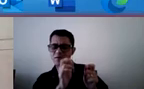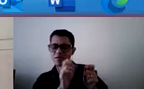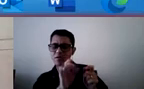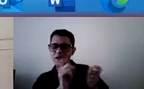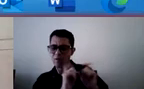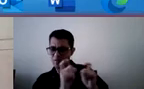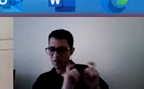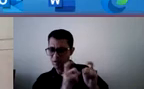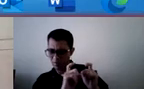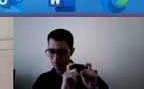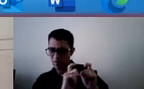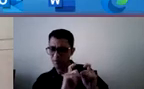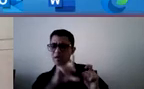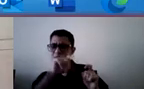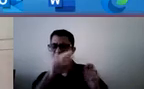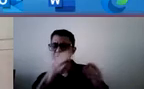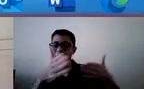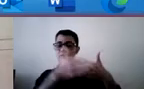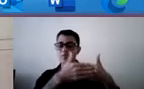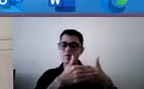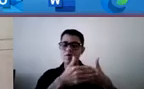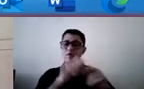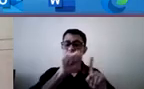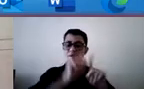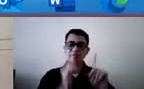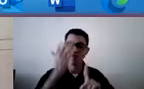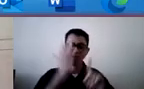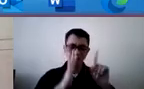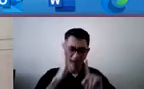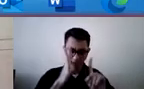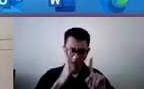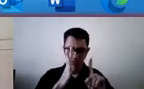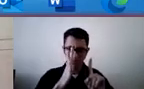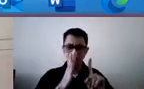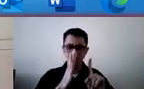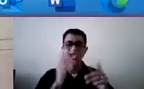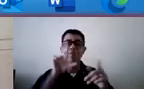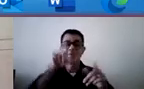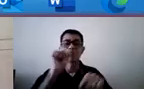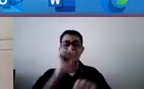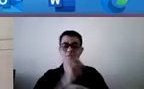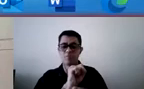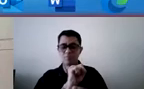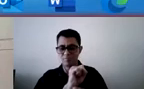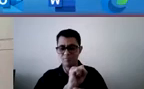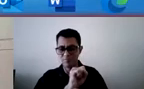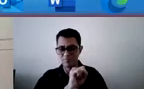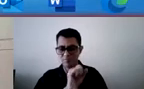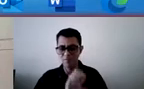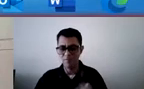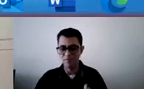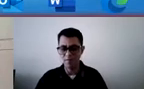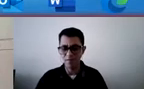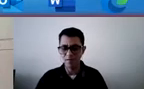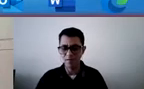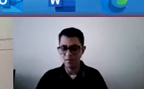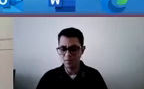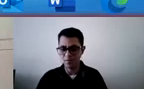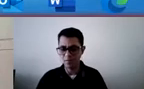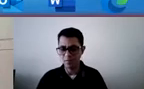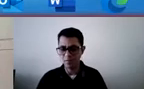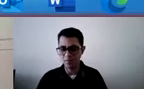aí depois já não teve... No começo, fevereiro, depois já fevereiro, aí depois já parou, é verdade. É. Bom, passo